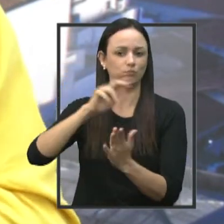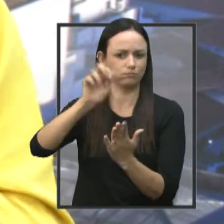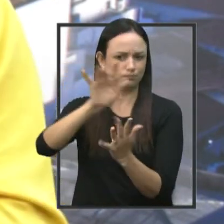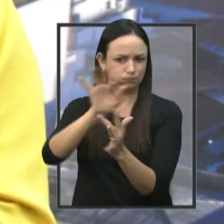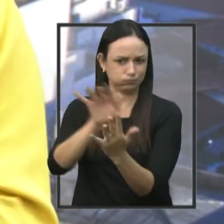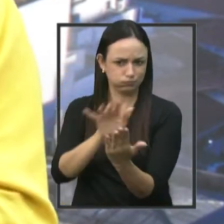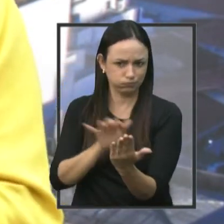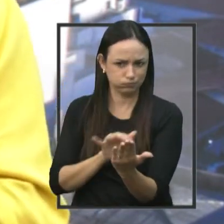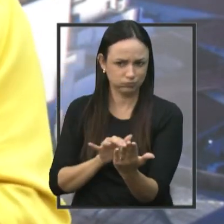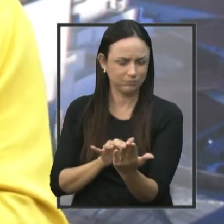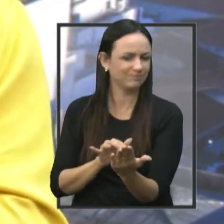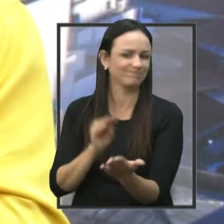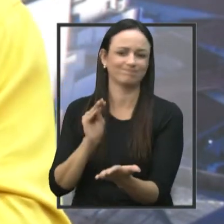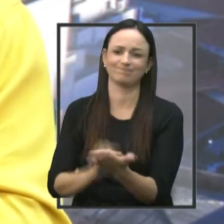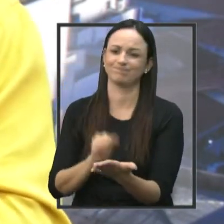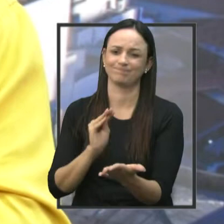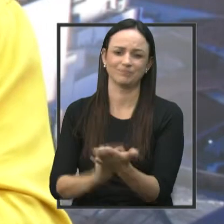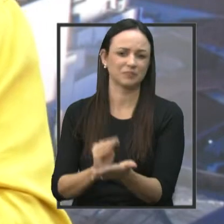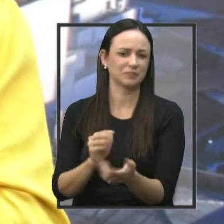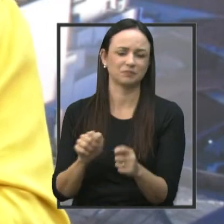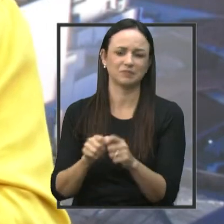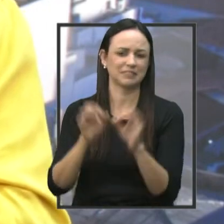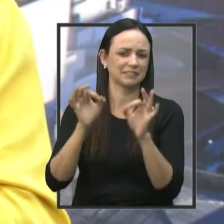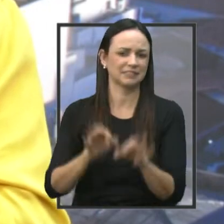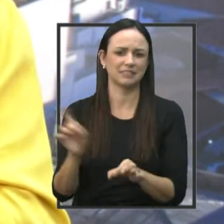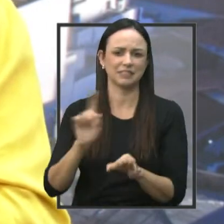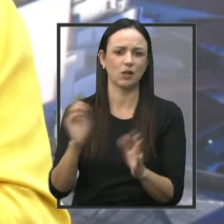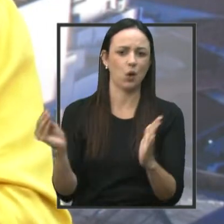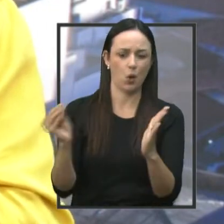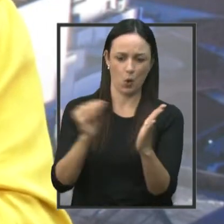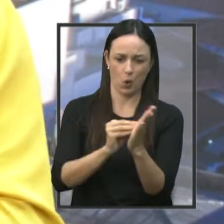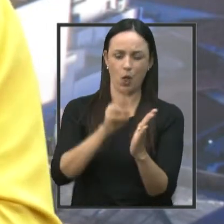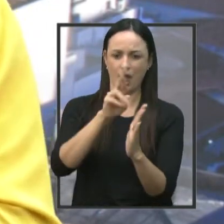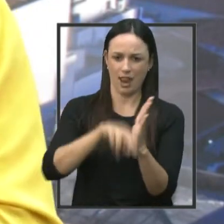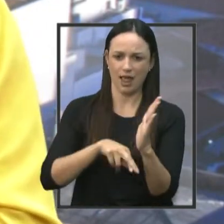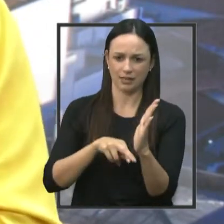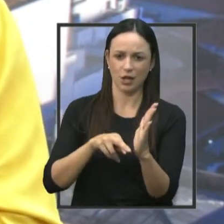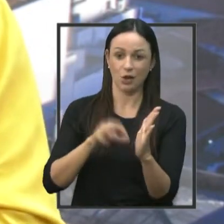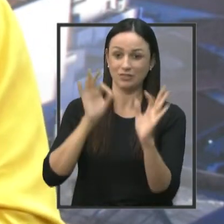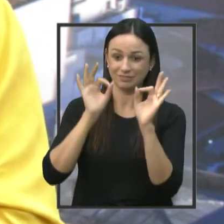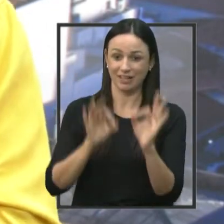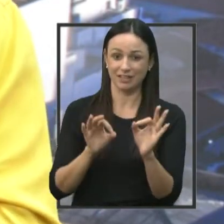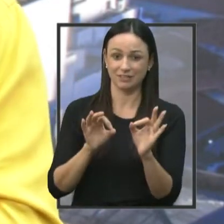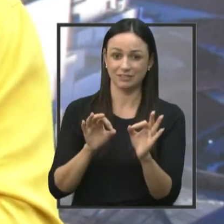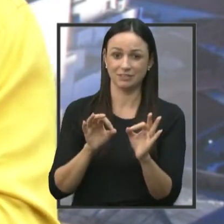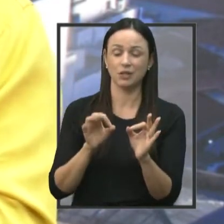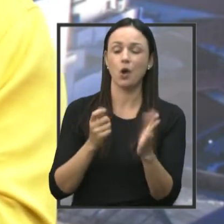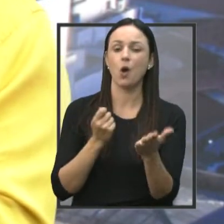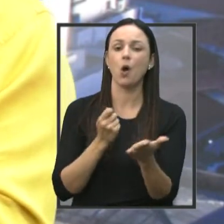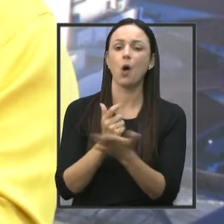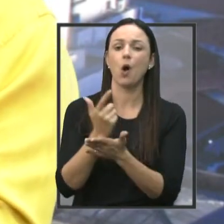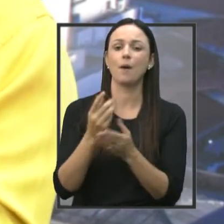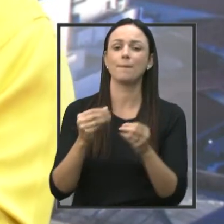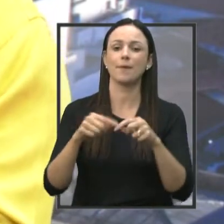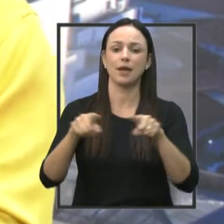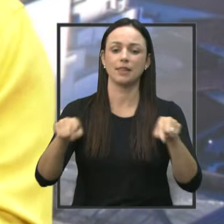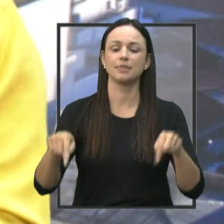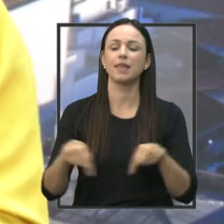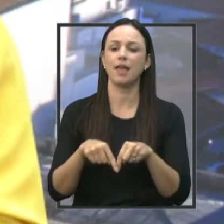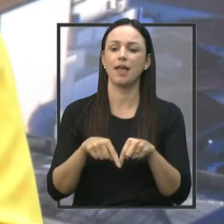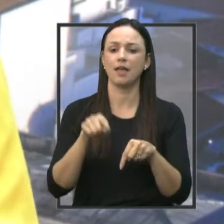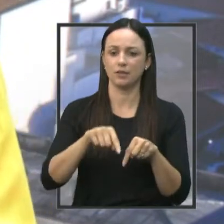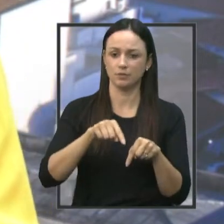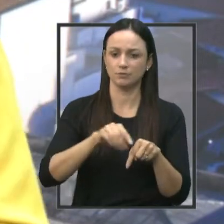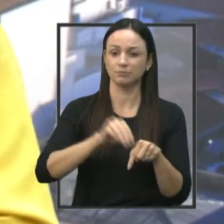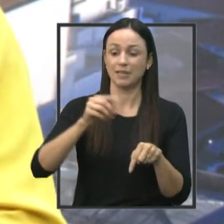desejar, não indicando no relatório final da antiga SEI a compra de um terreno, uma desapropriação de